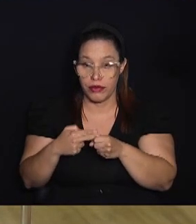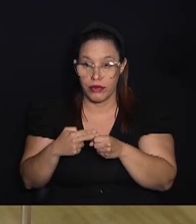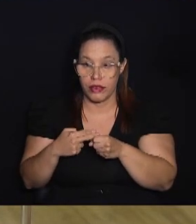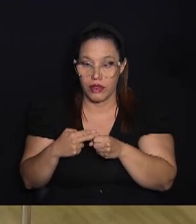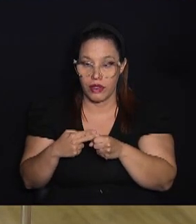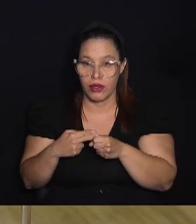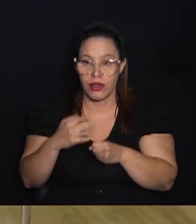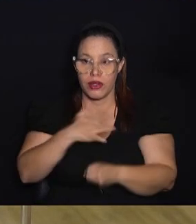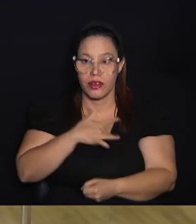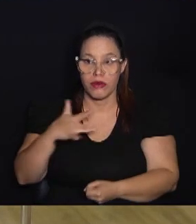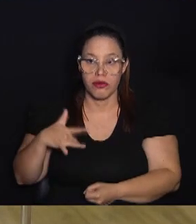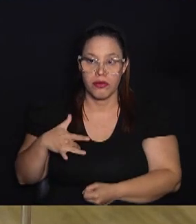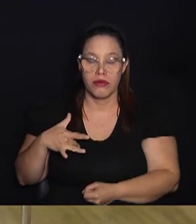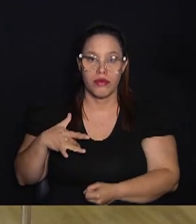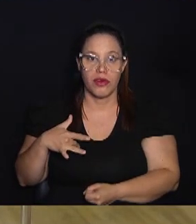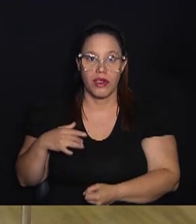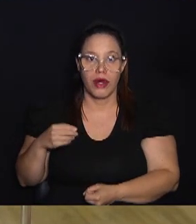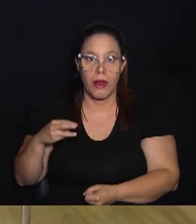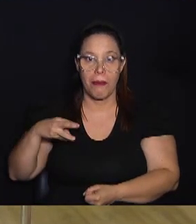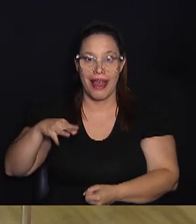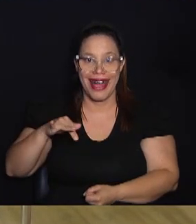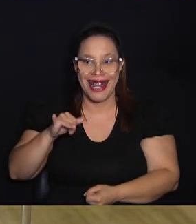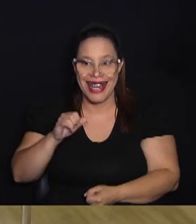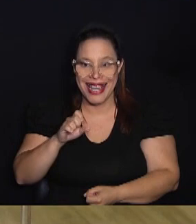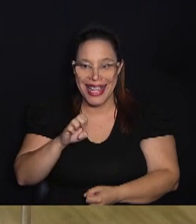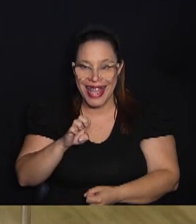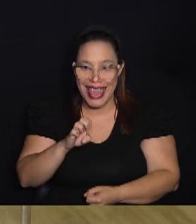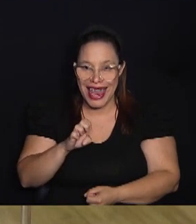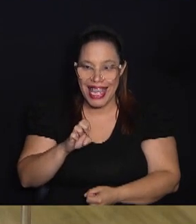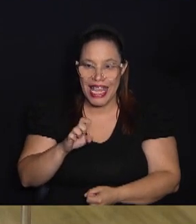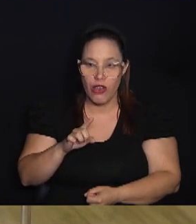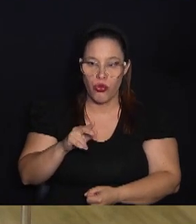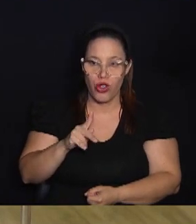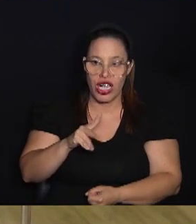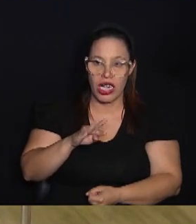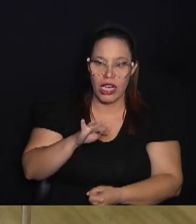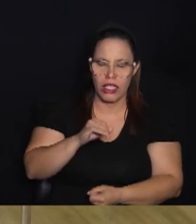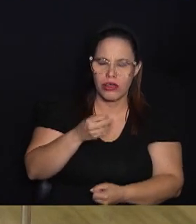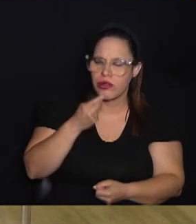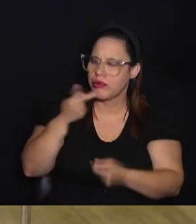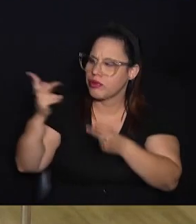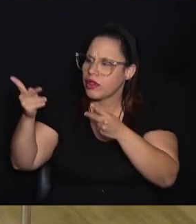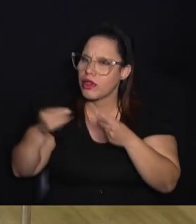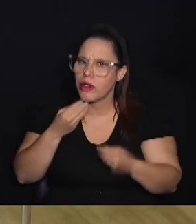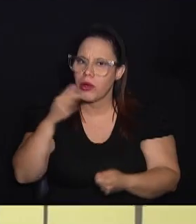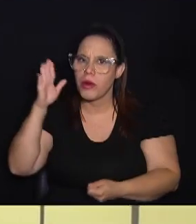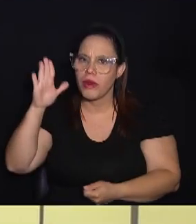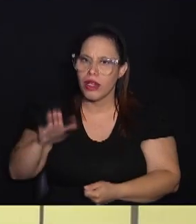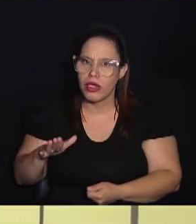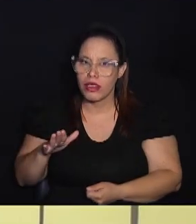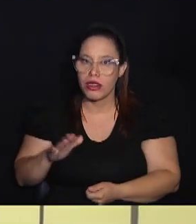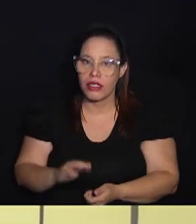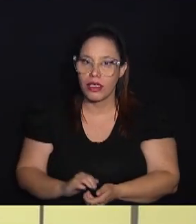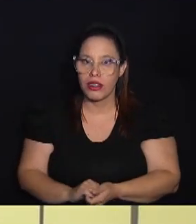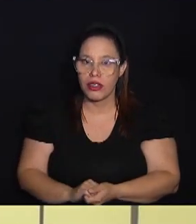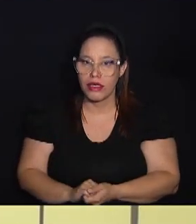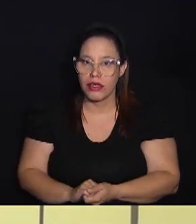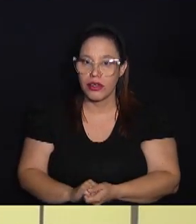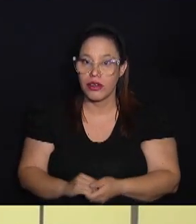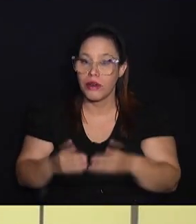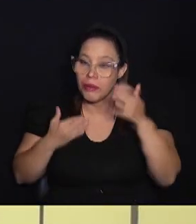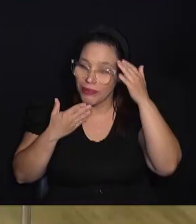Unicamp o marier furlanette seja bem-vindo muito boa tarde boa tarde muito obrigado pelo